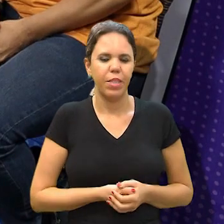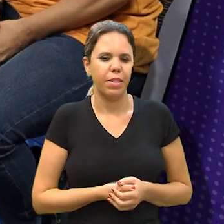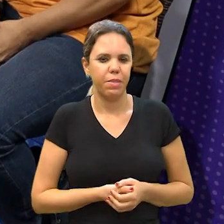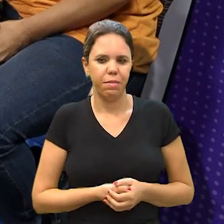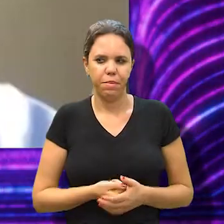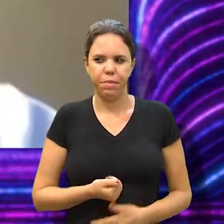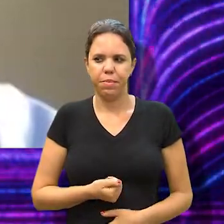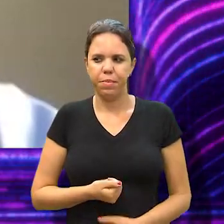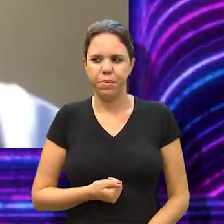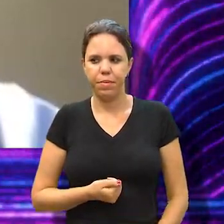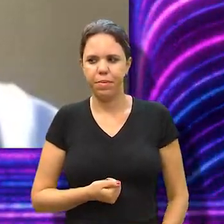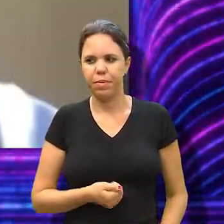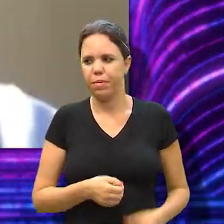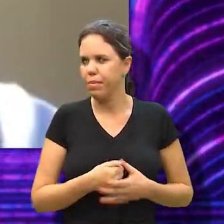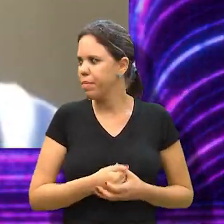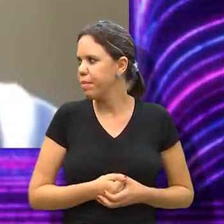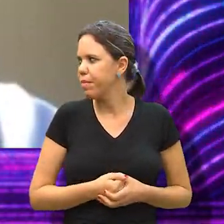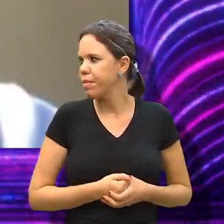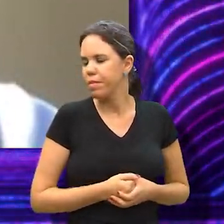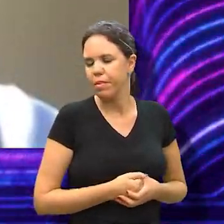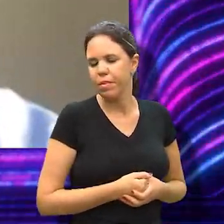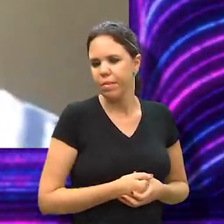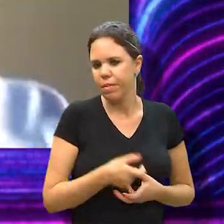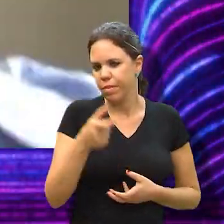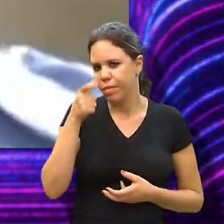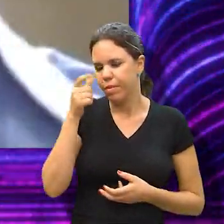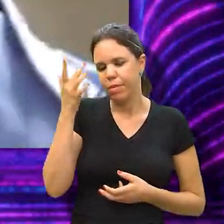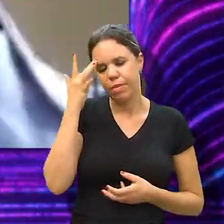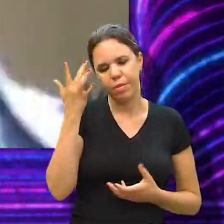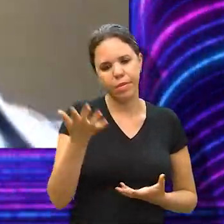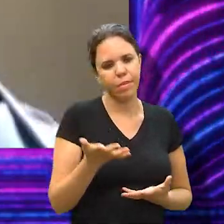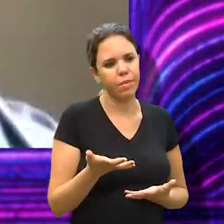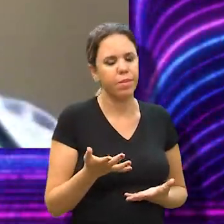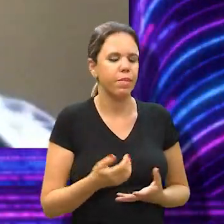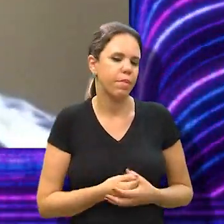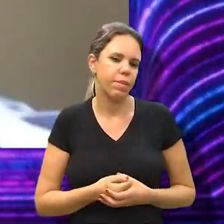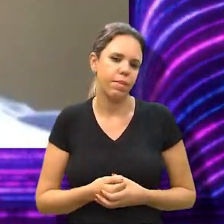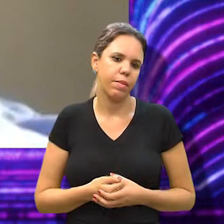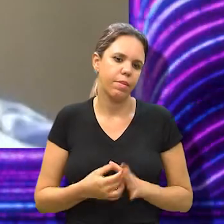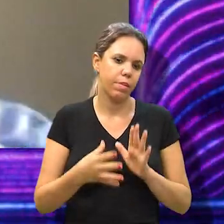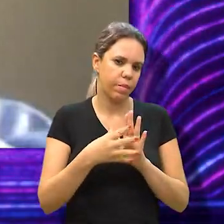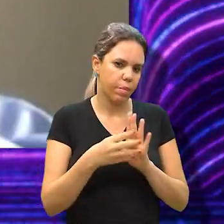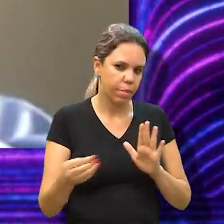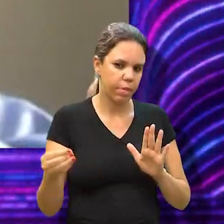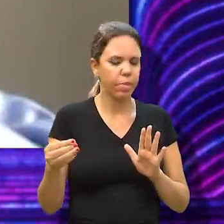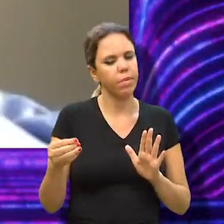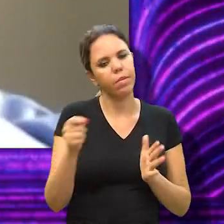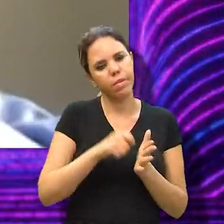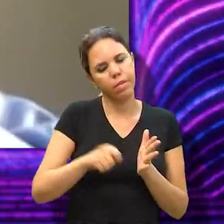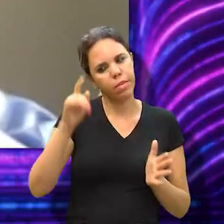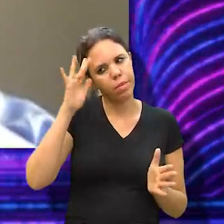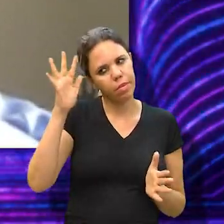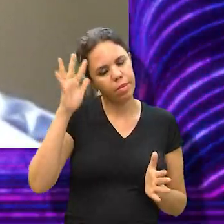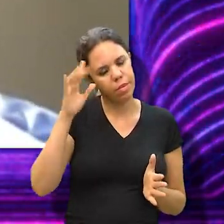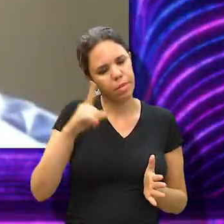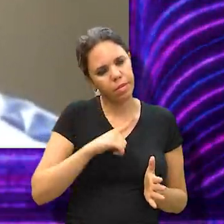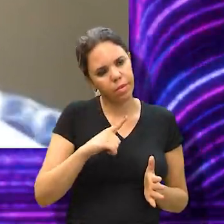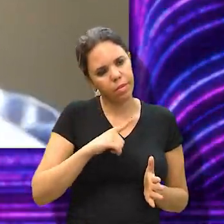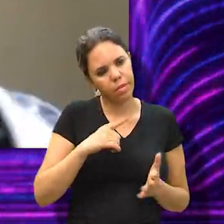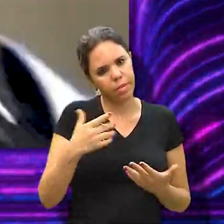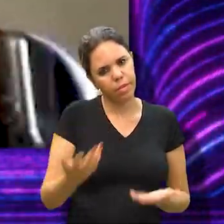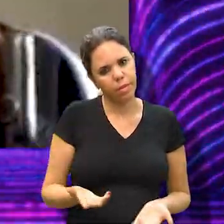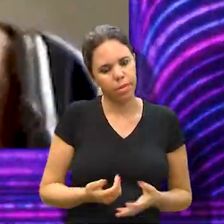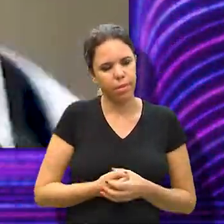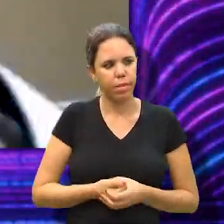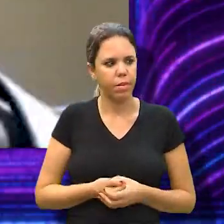Mas, então, eu vejo assim, eu acho que a grande fonte de inspiração que eu